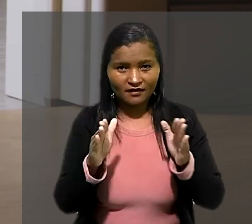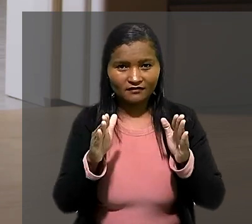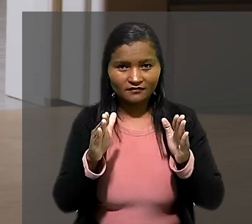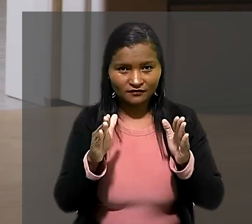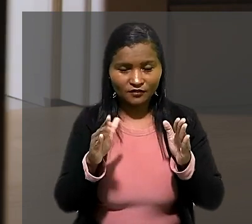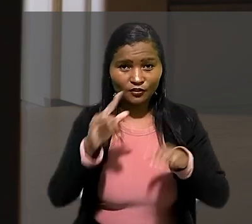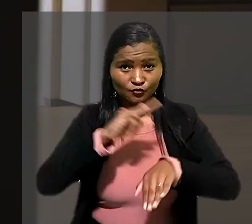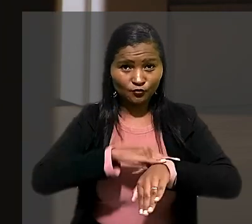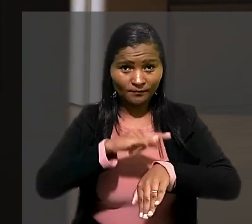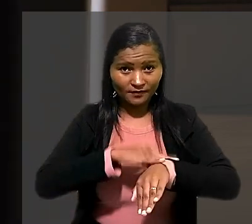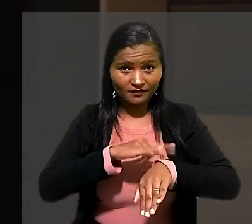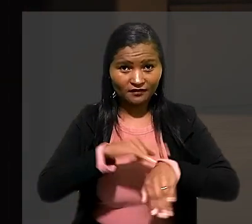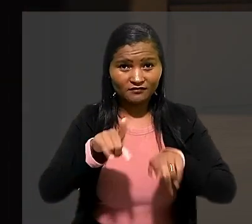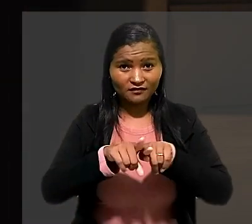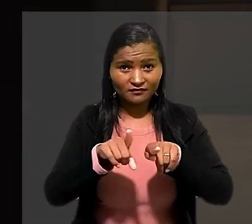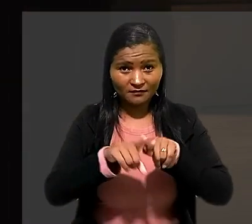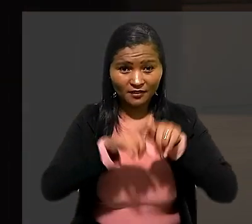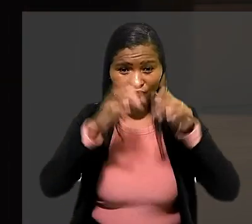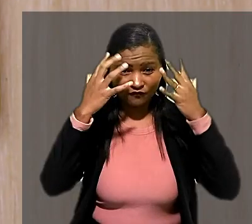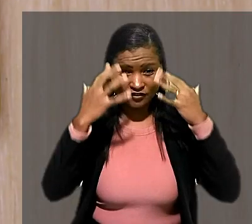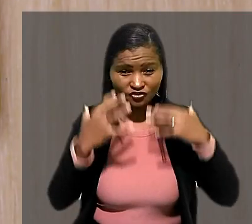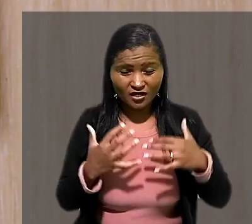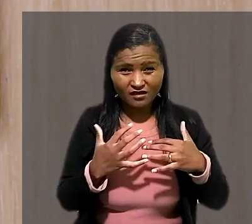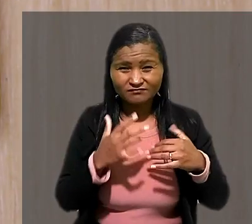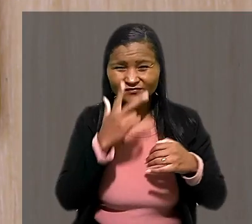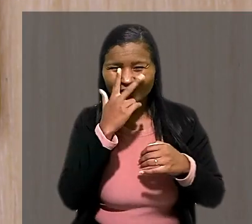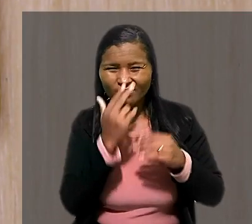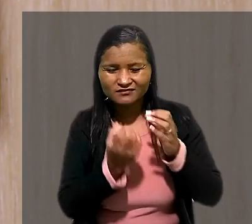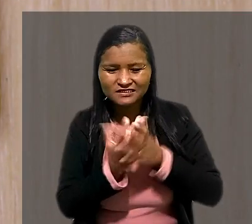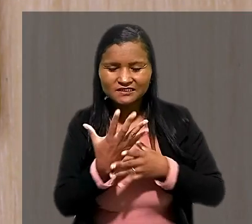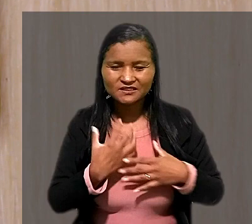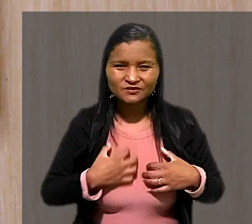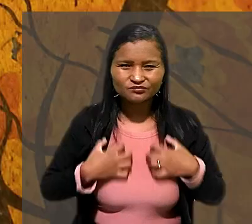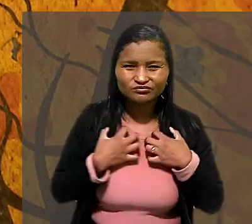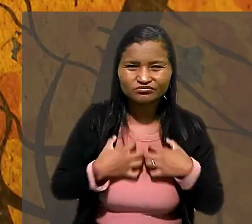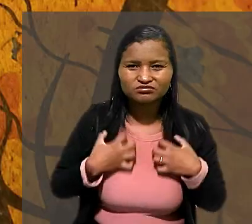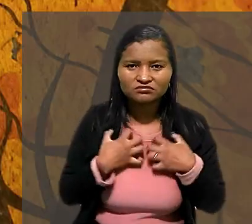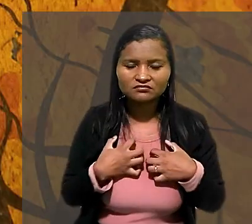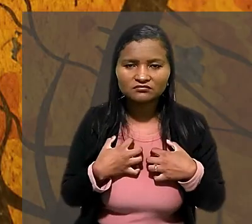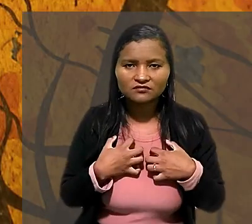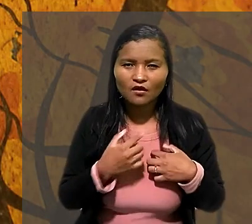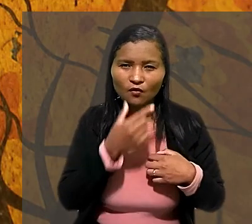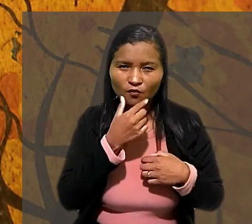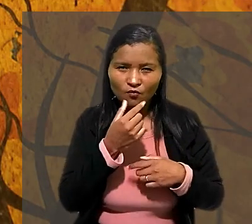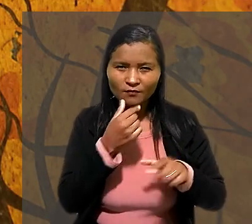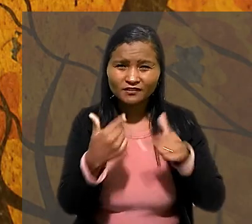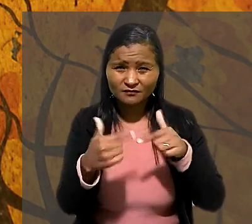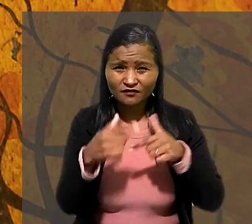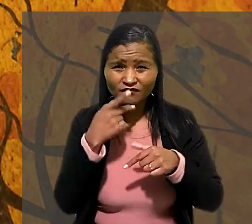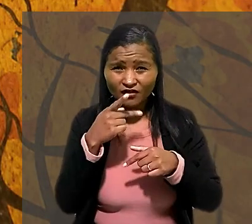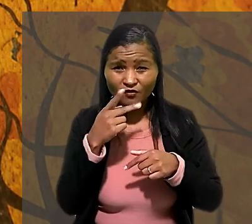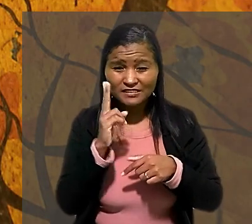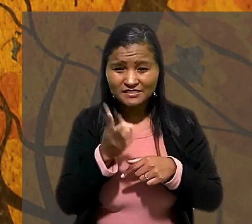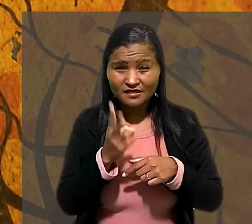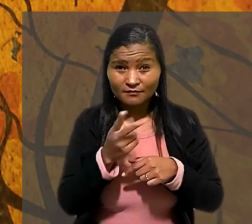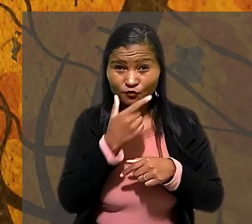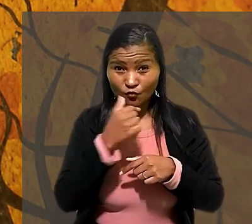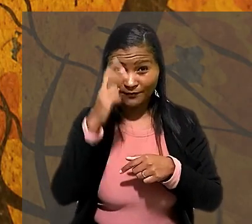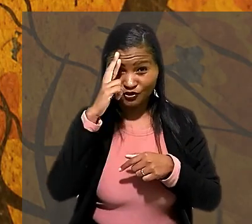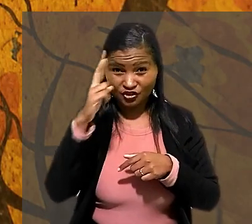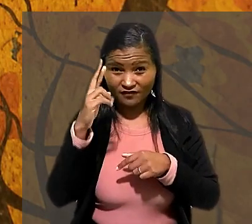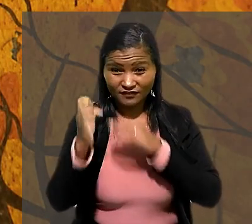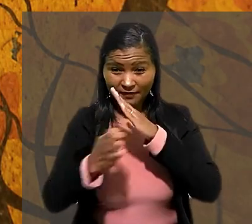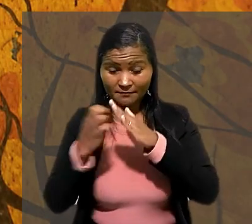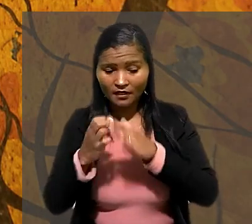de entrada do banheiro e do vestiário geravam constrangimento. Segundo o trabalhador, sempre que o proprietário da